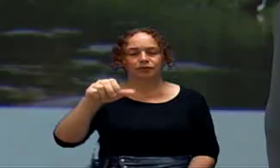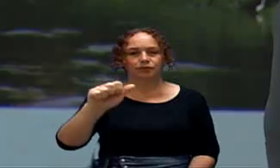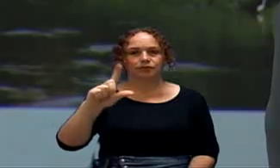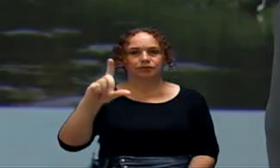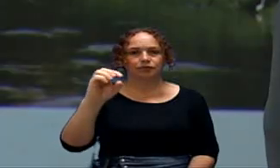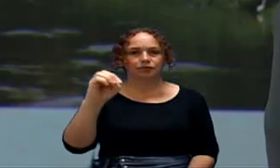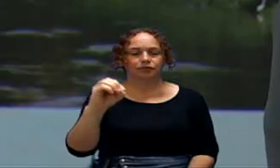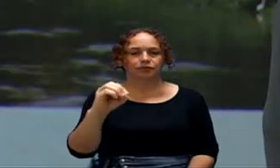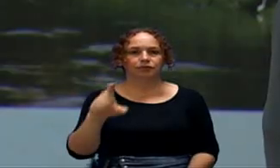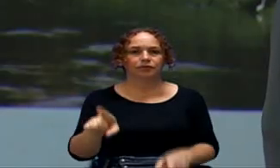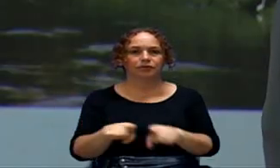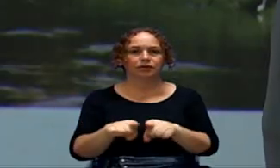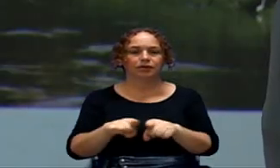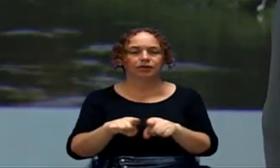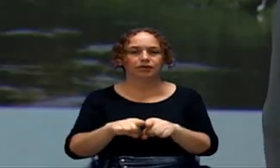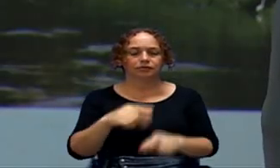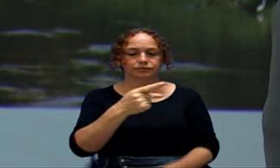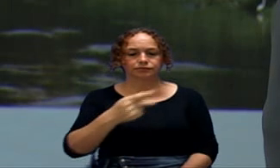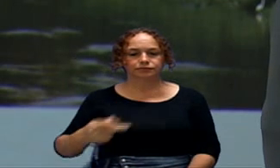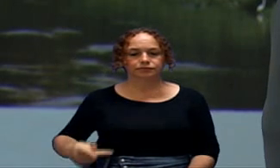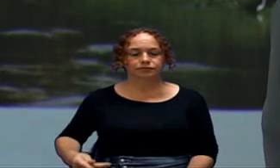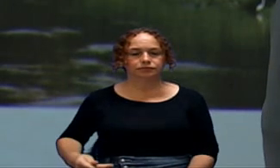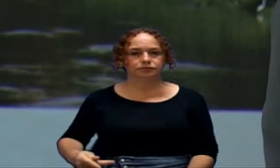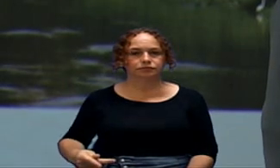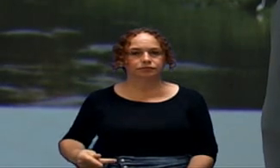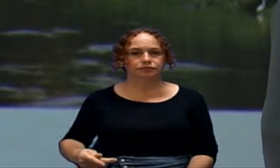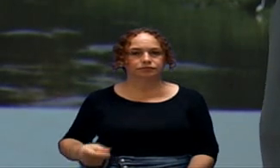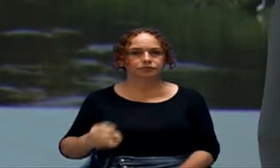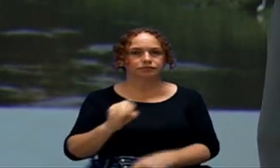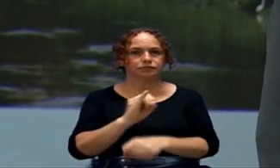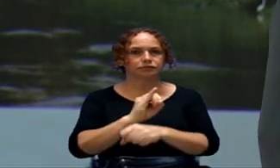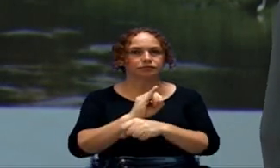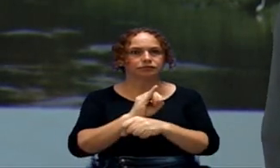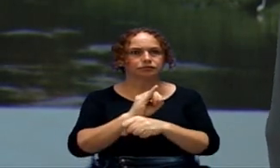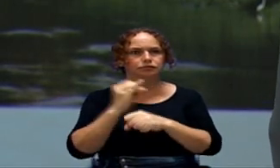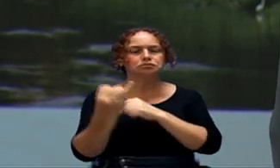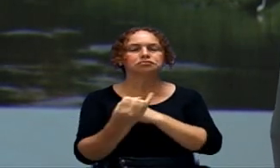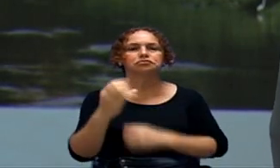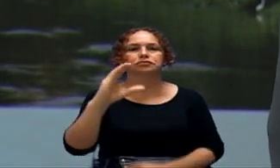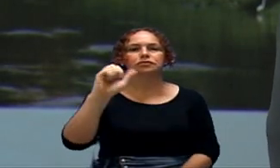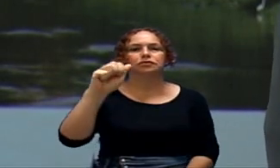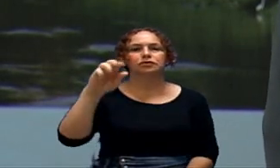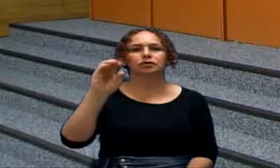Presidente do Instituto Caon, ONU Caon.